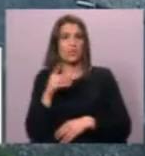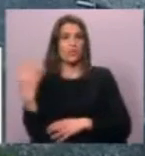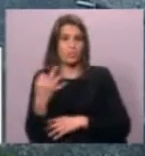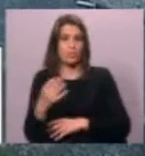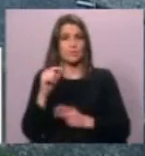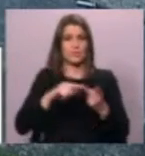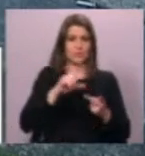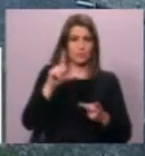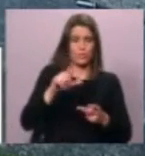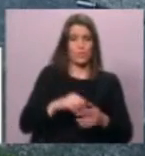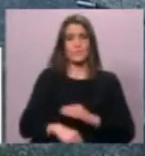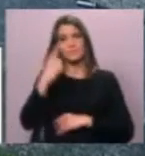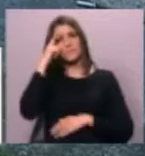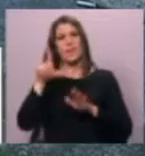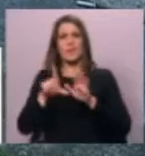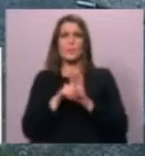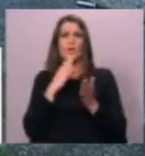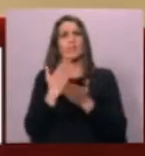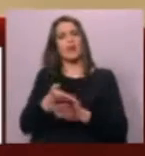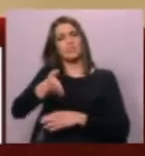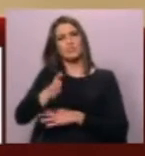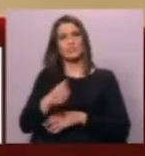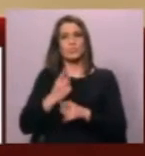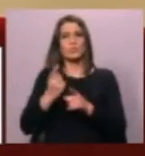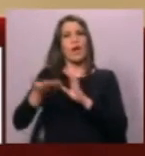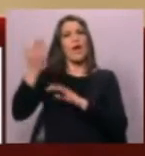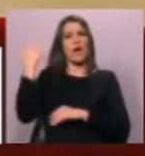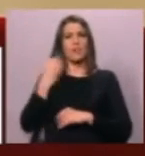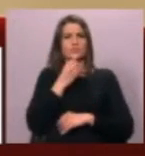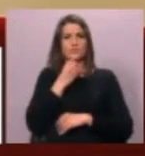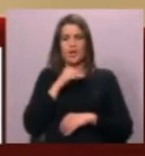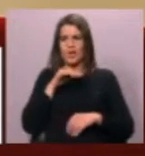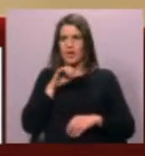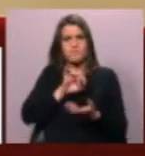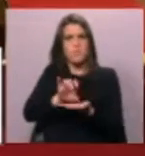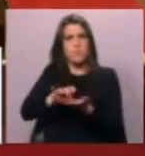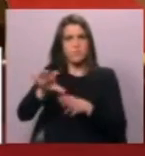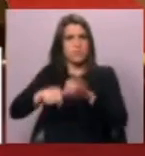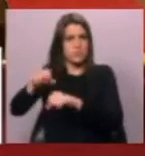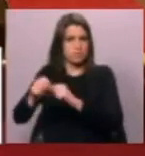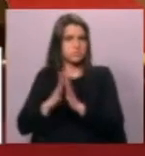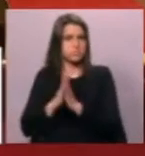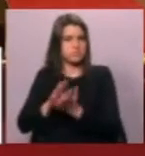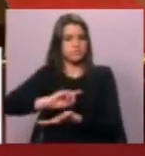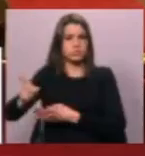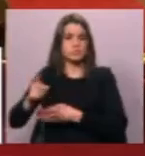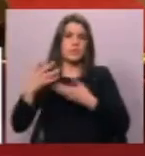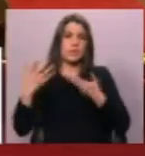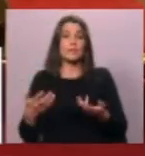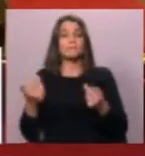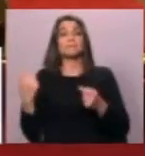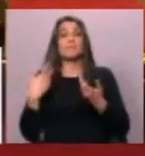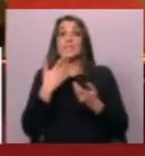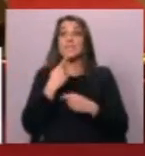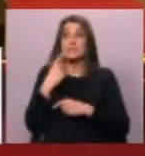lei que pretende repor a justiça aos judeus que fugiram das perseguições religiosas existe há 2 anos, mas os pedidos ingleses só começaram a